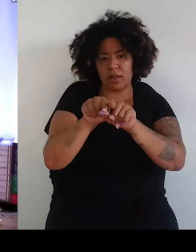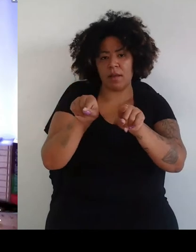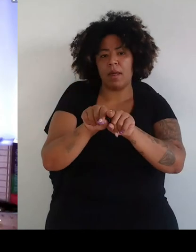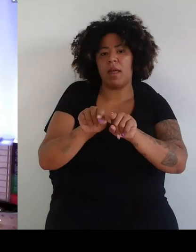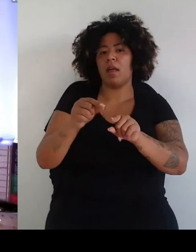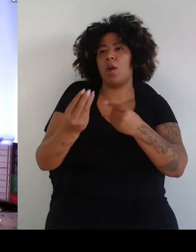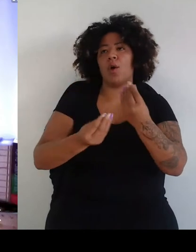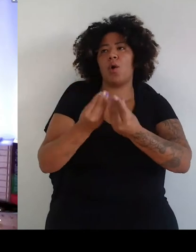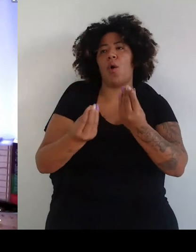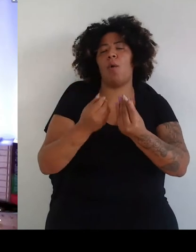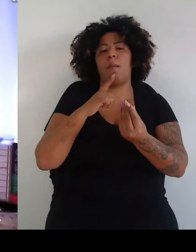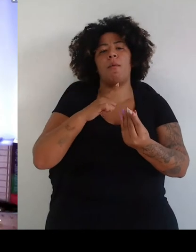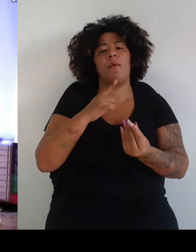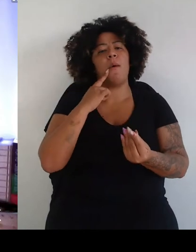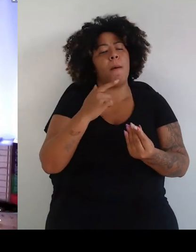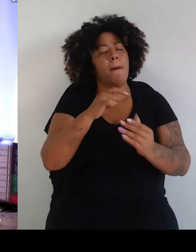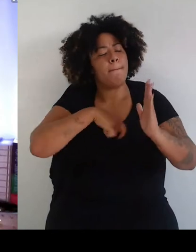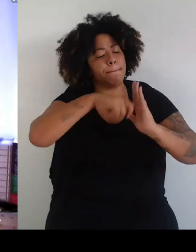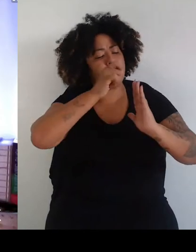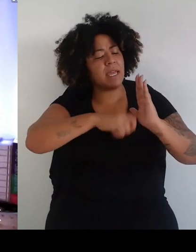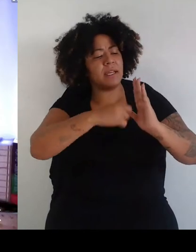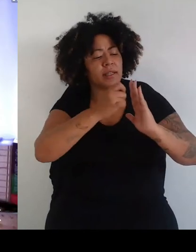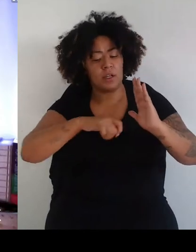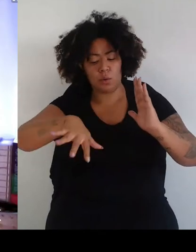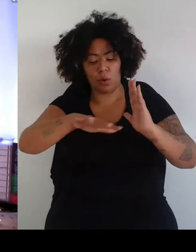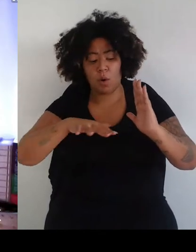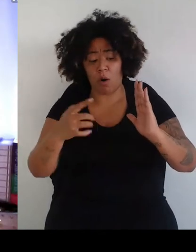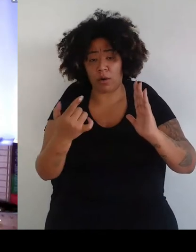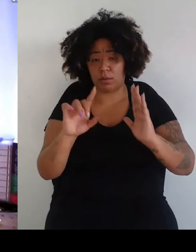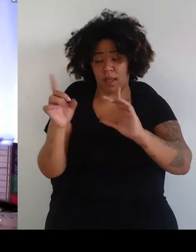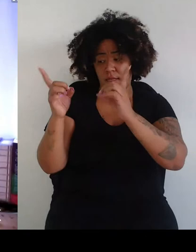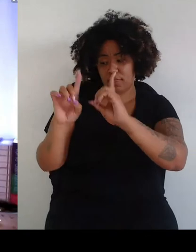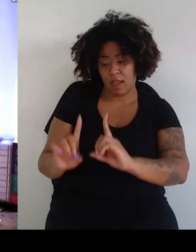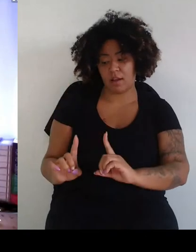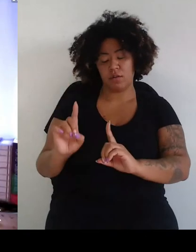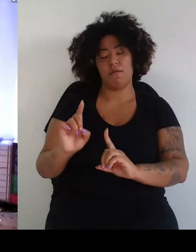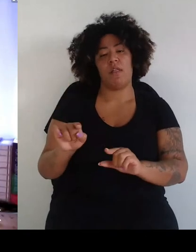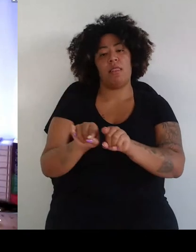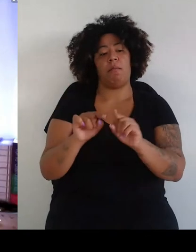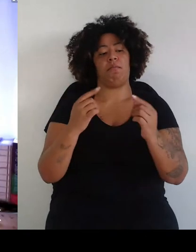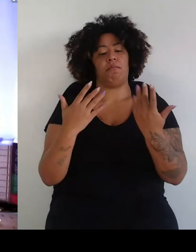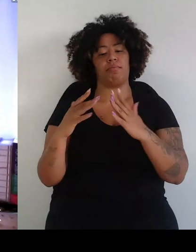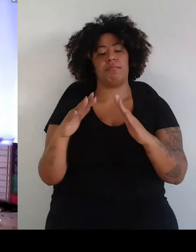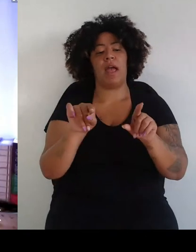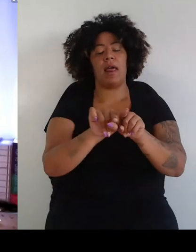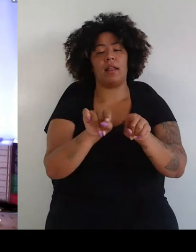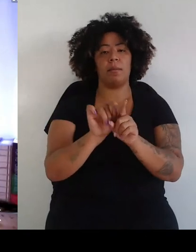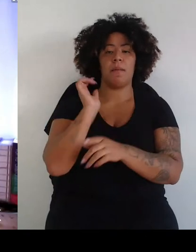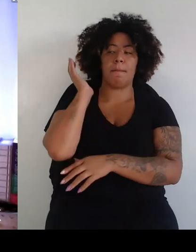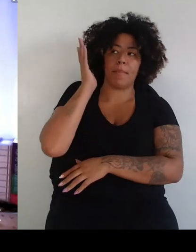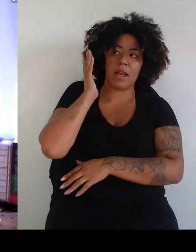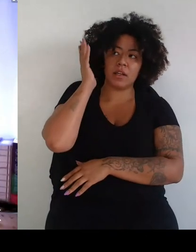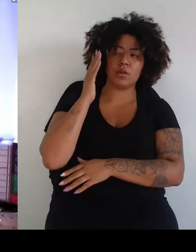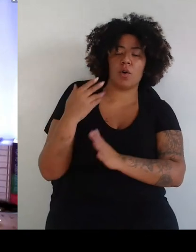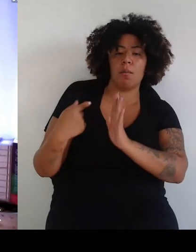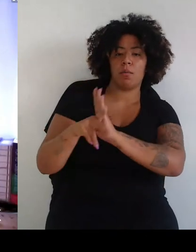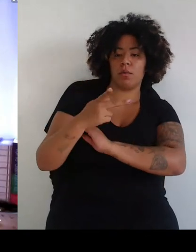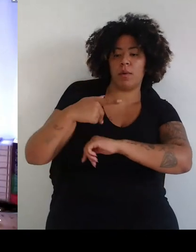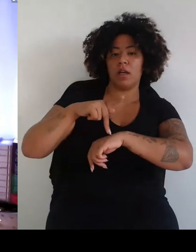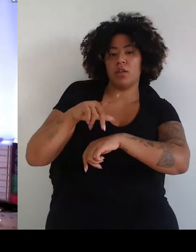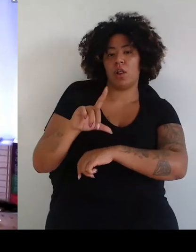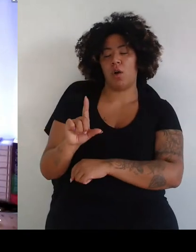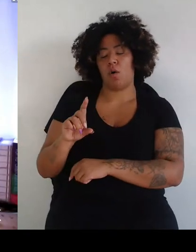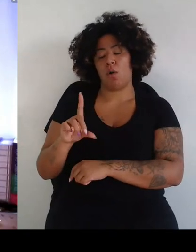de 2012 foi muito elogiada ela também palestrou na Royal Academy em Londres em 2022 durante